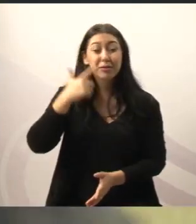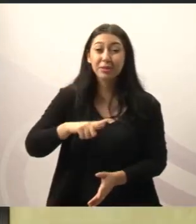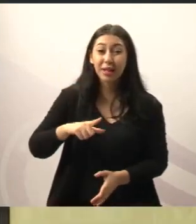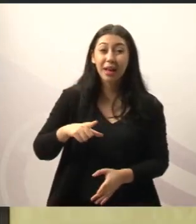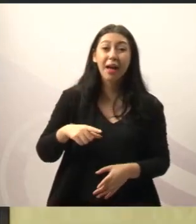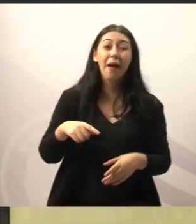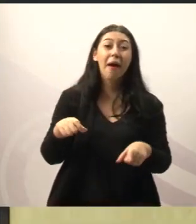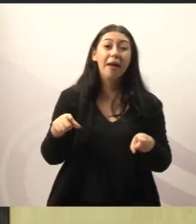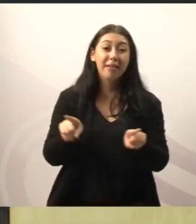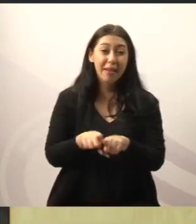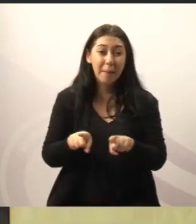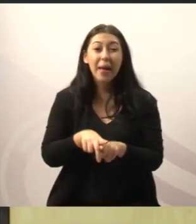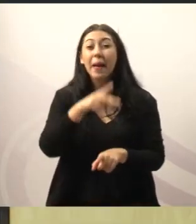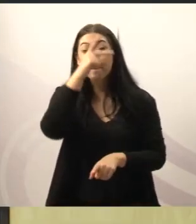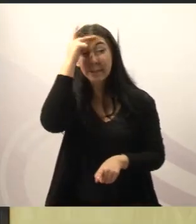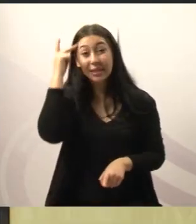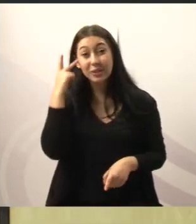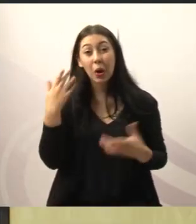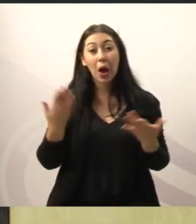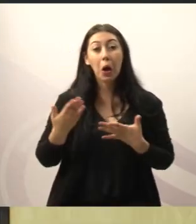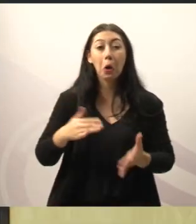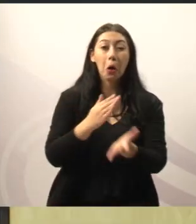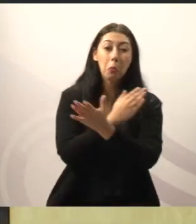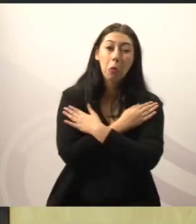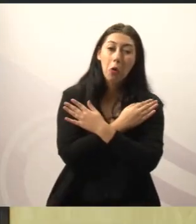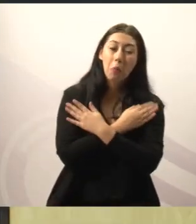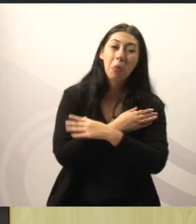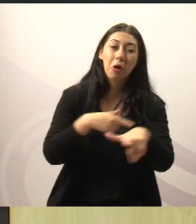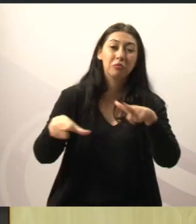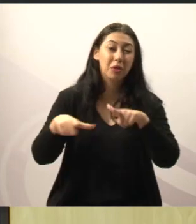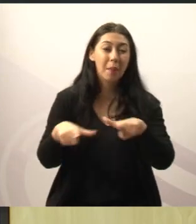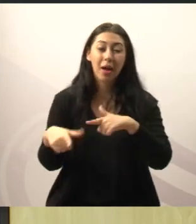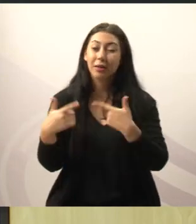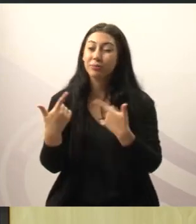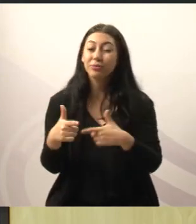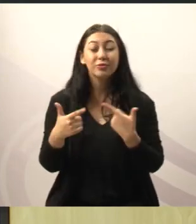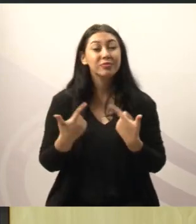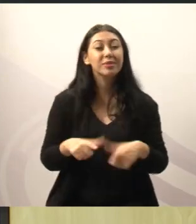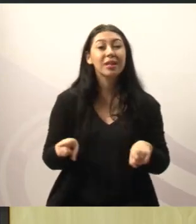demissão de funcionários e de perda do ponto comercial, que